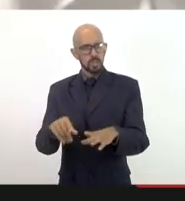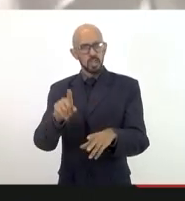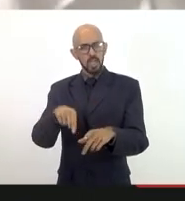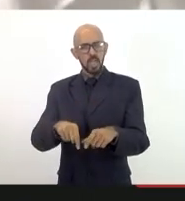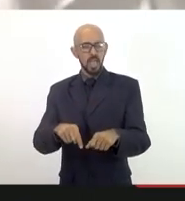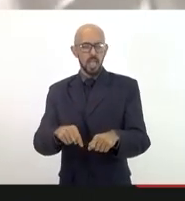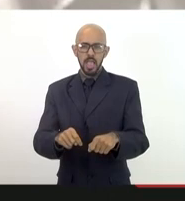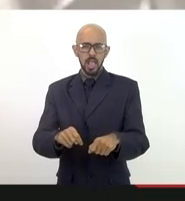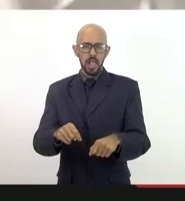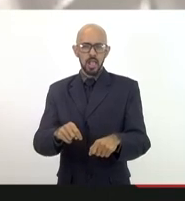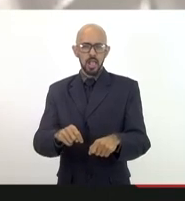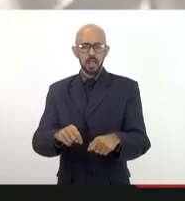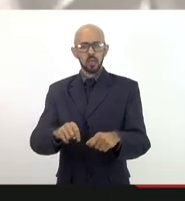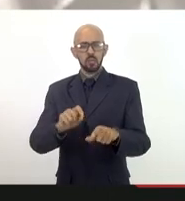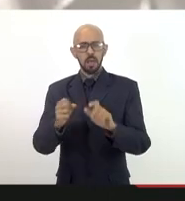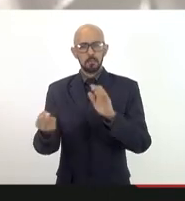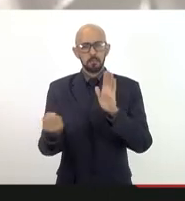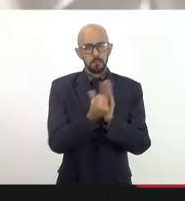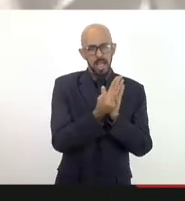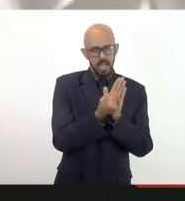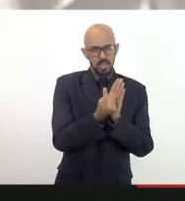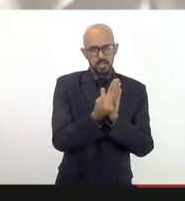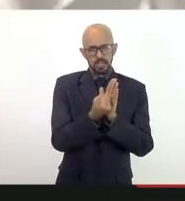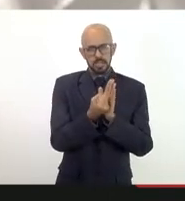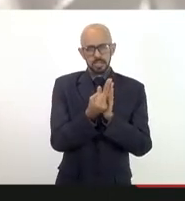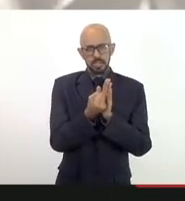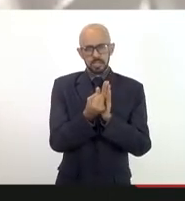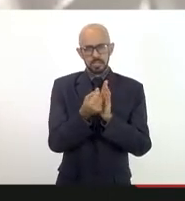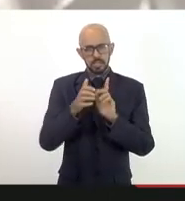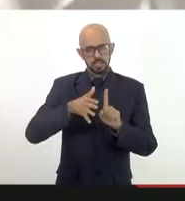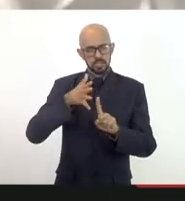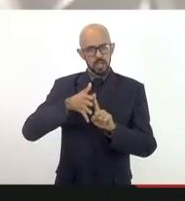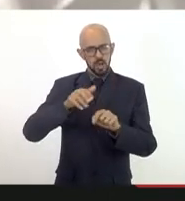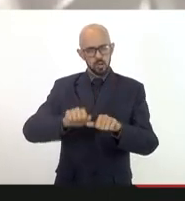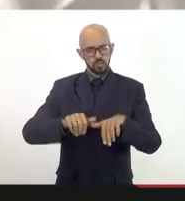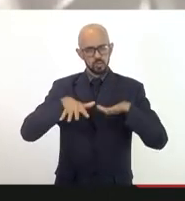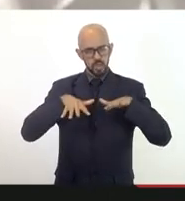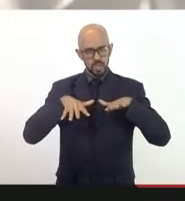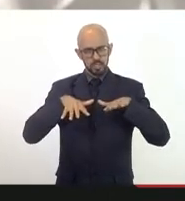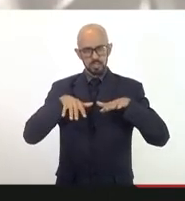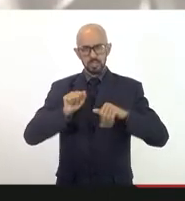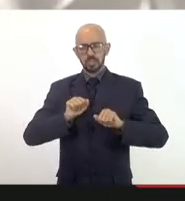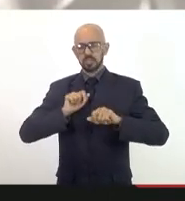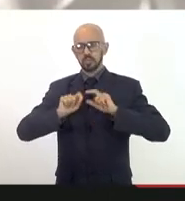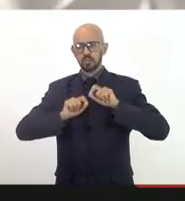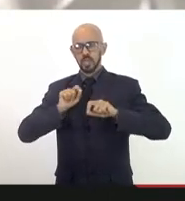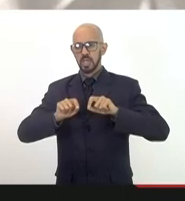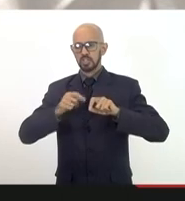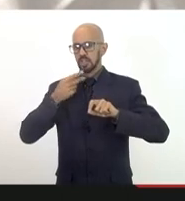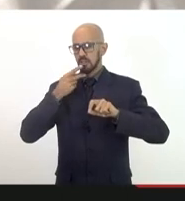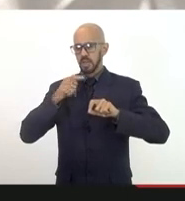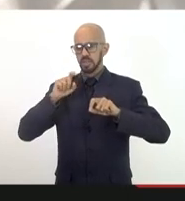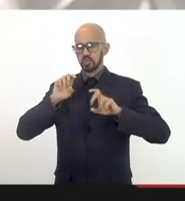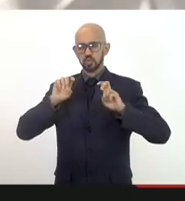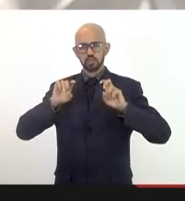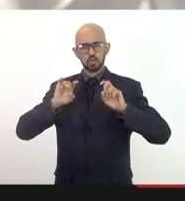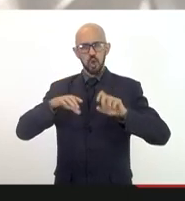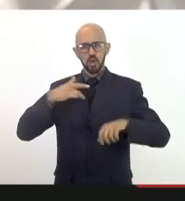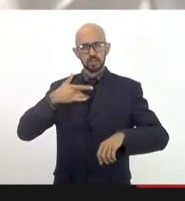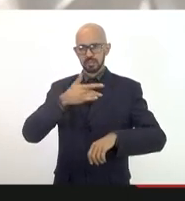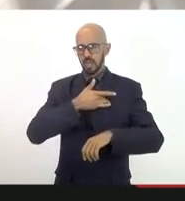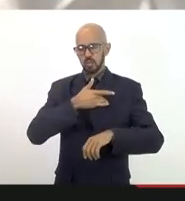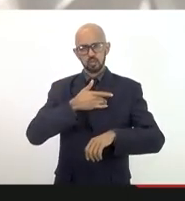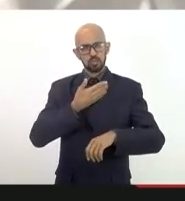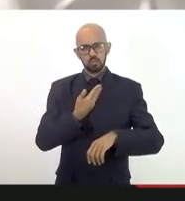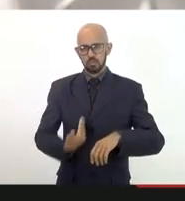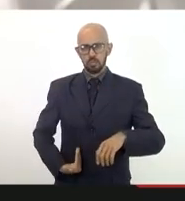início dessa audiência que nós não estamos falando apenas aqui de uma questão de saúde pública, estamos